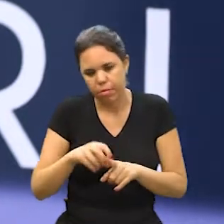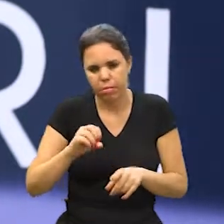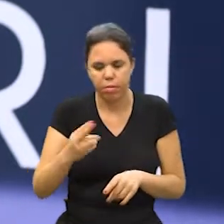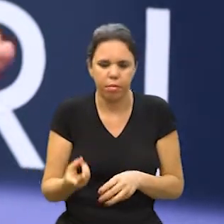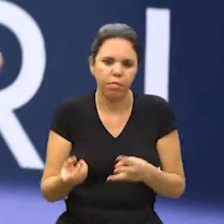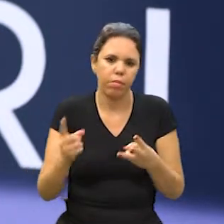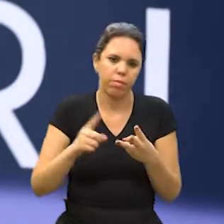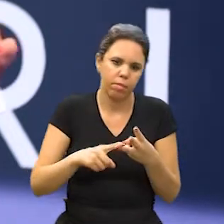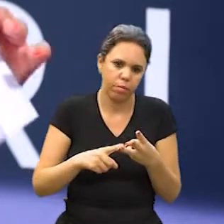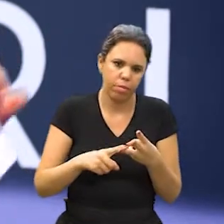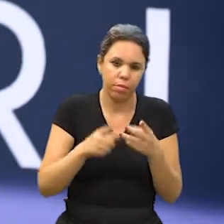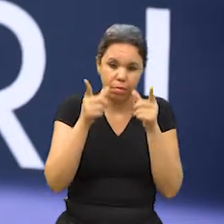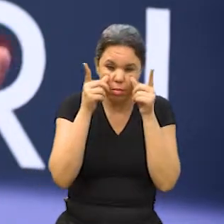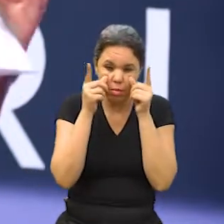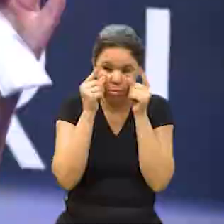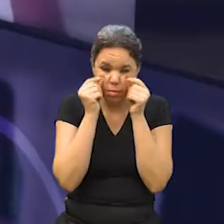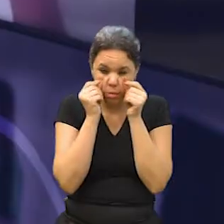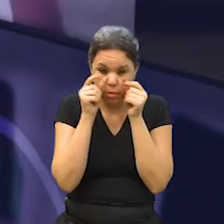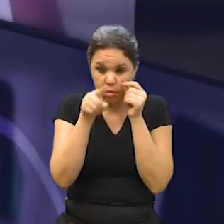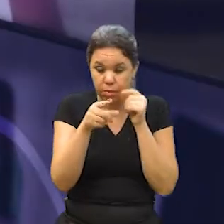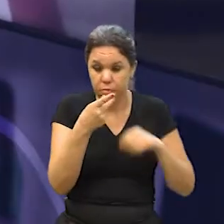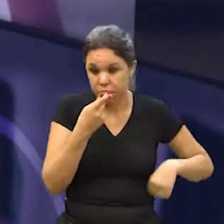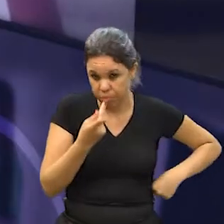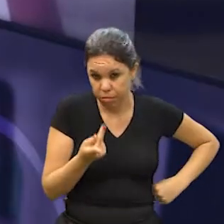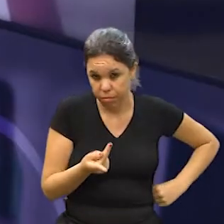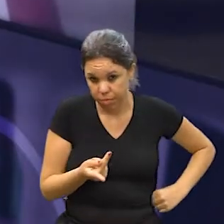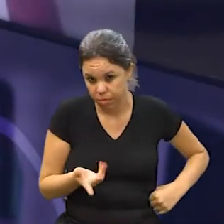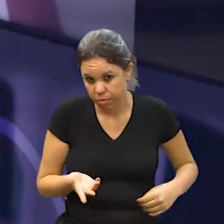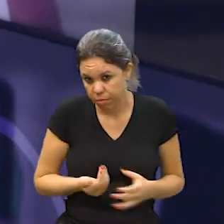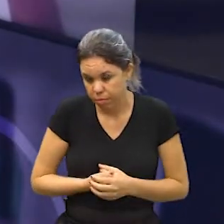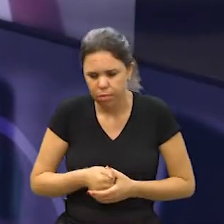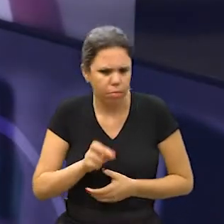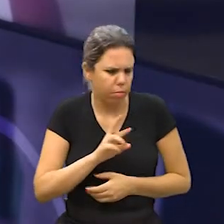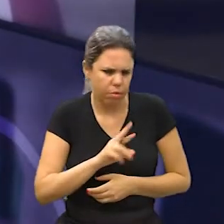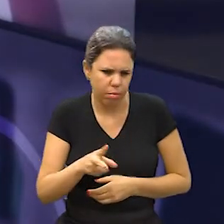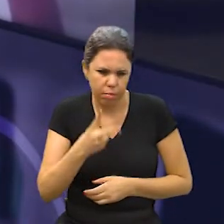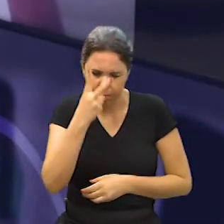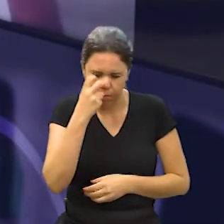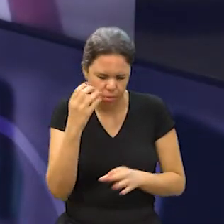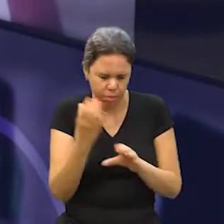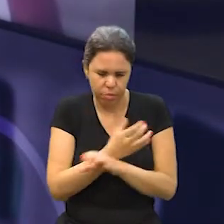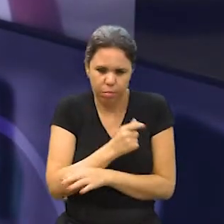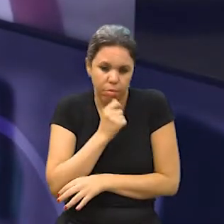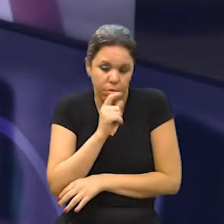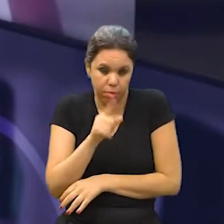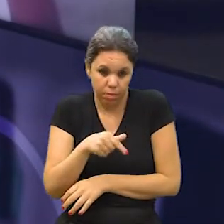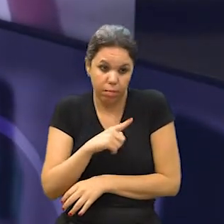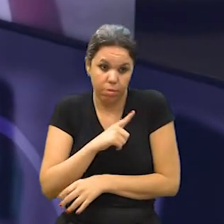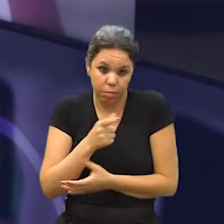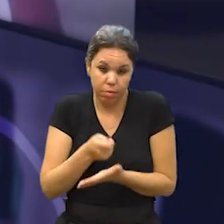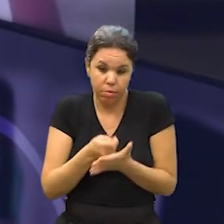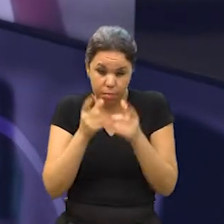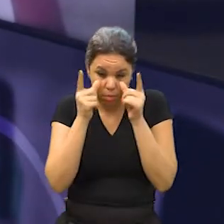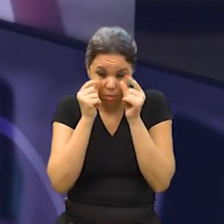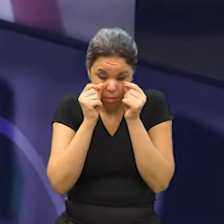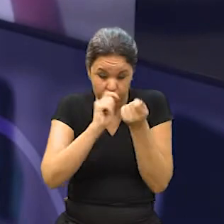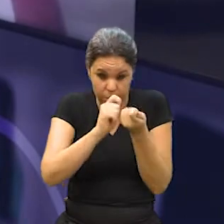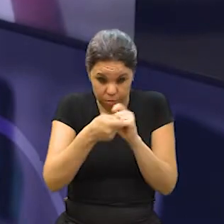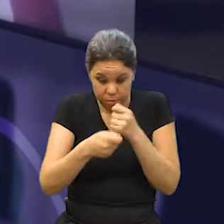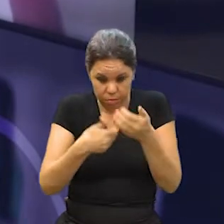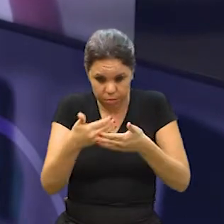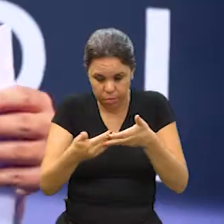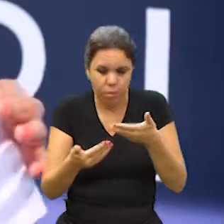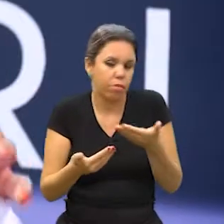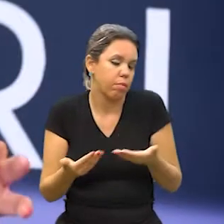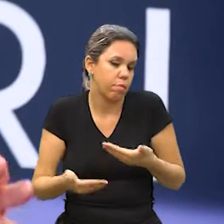e também tem a baixa visão, que é o que você mencionou, né? Não é uma cegueira total, mas ela exige uma adaptabilidade aí no dia a